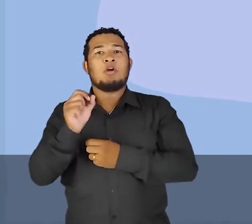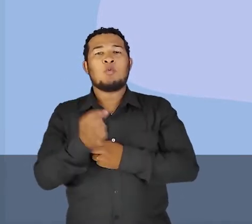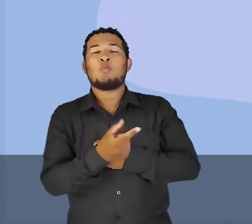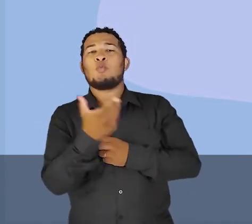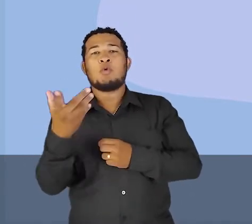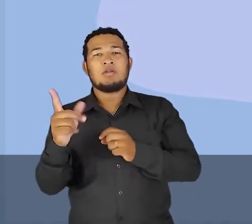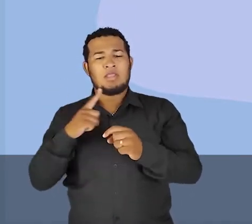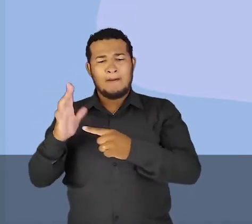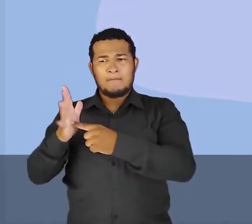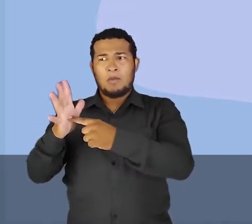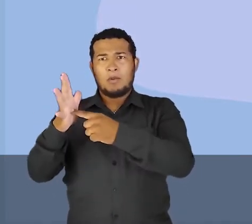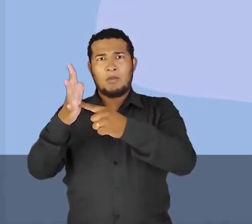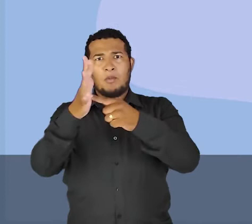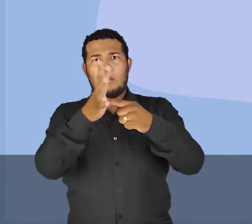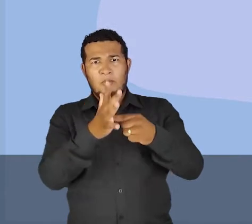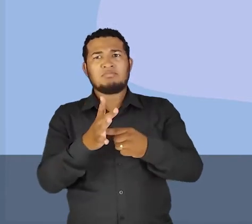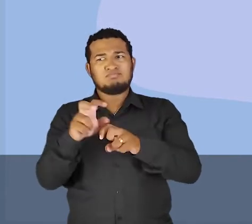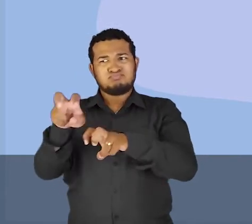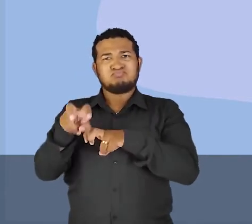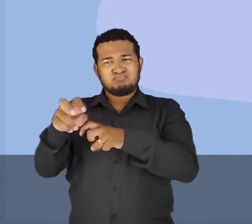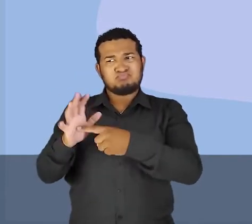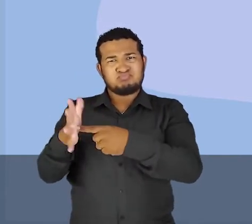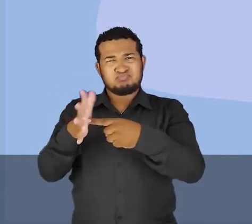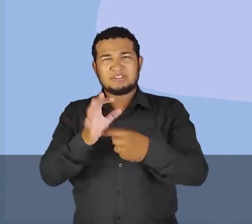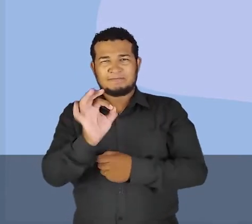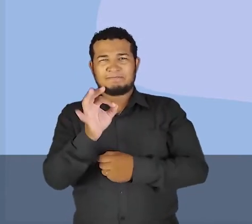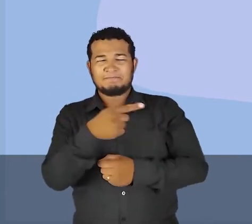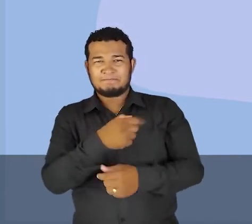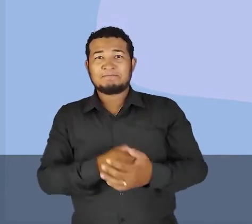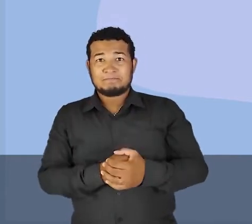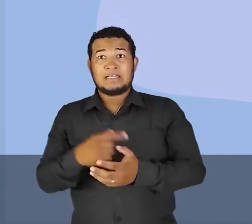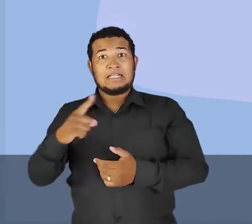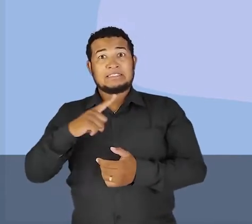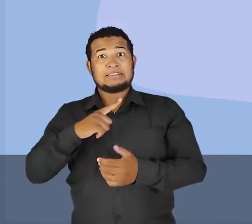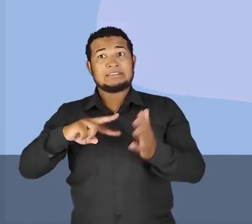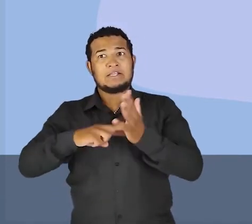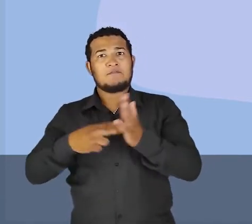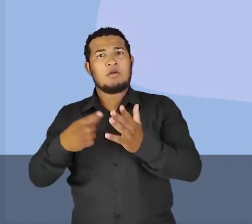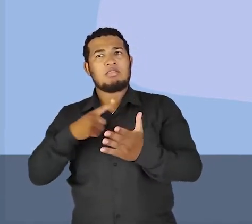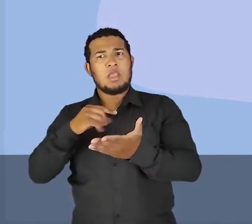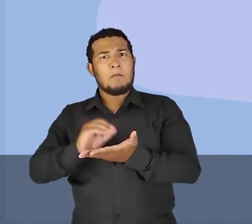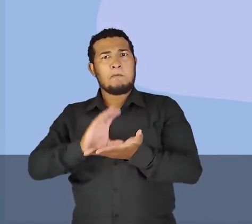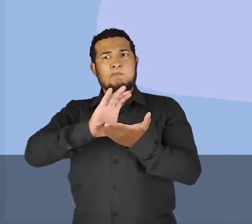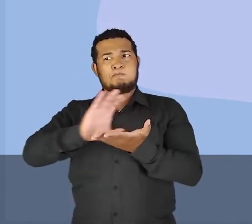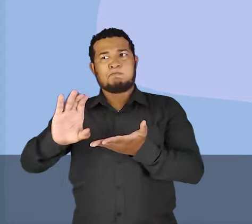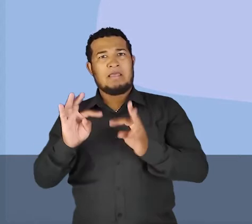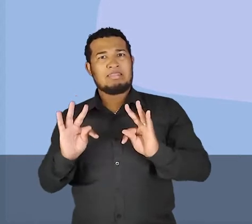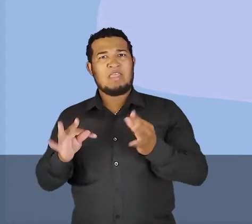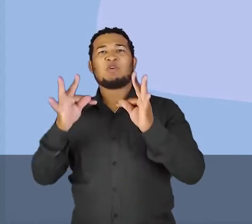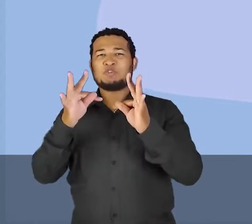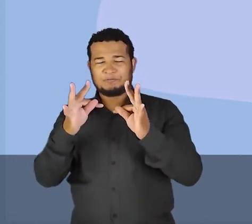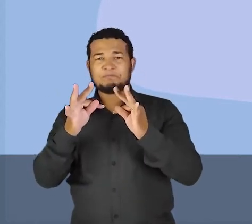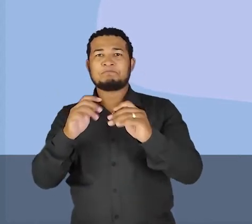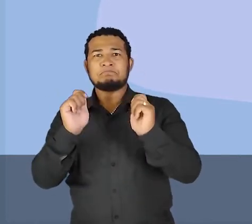quantidade de máquinas trabalhando no campo. O sistema intensivo já conta com um grande investimento em tecnologia,